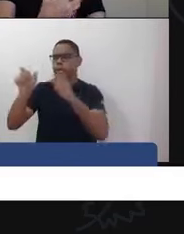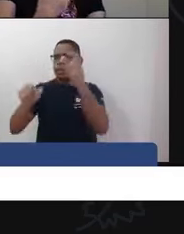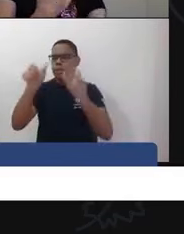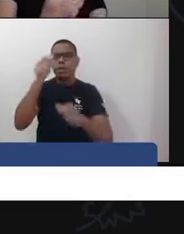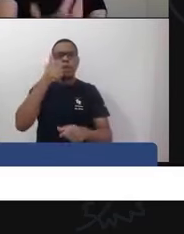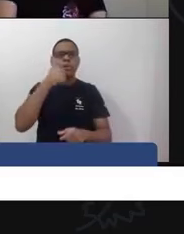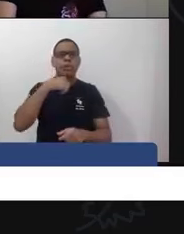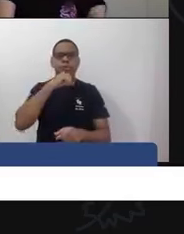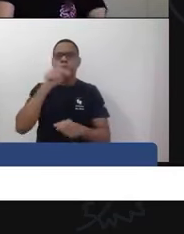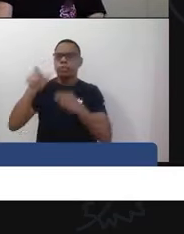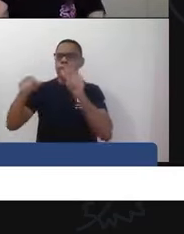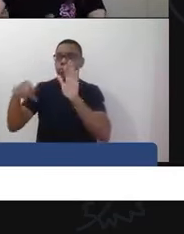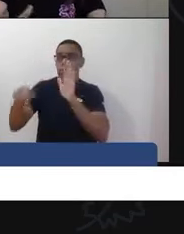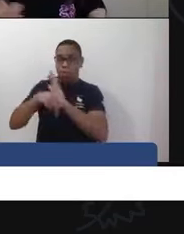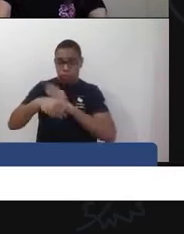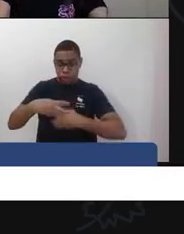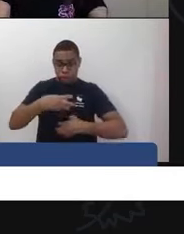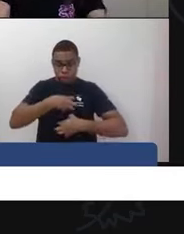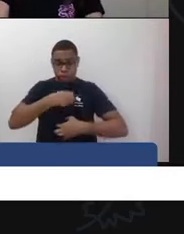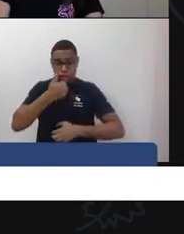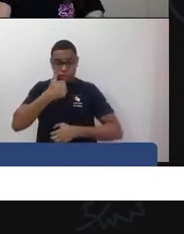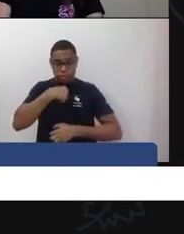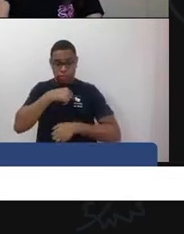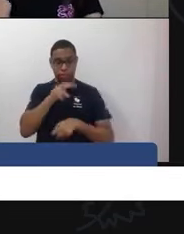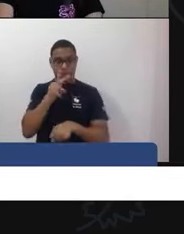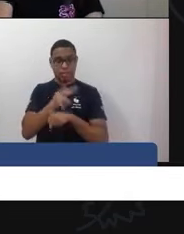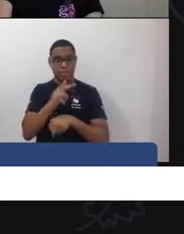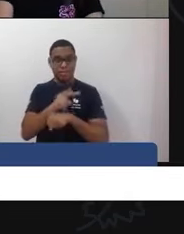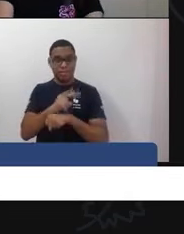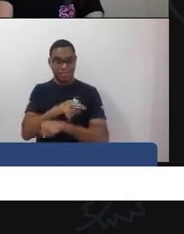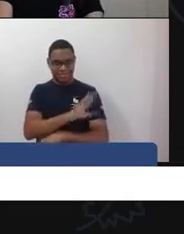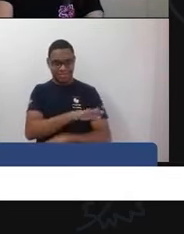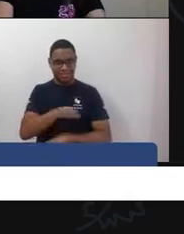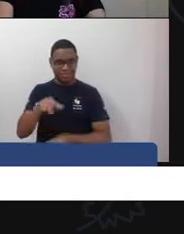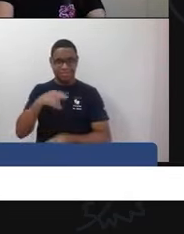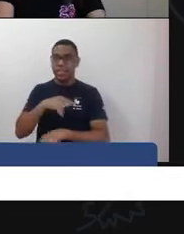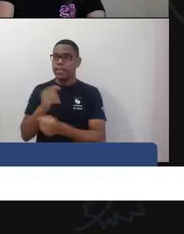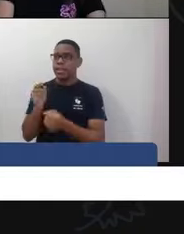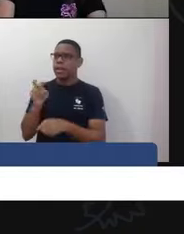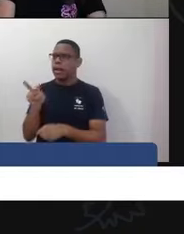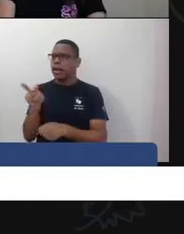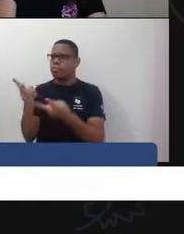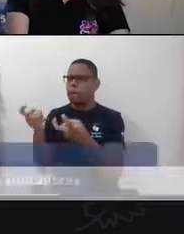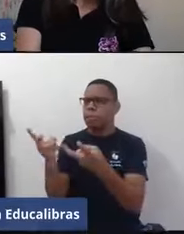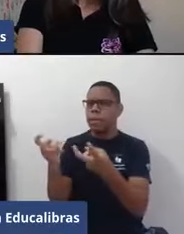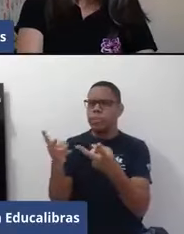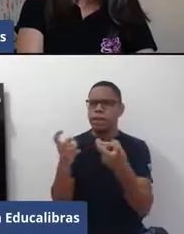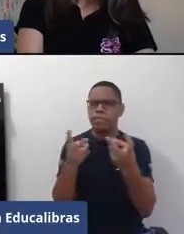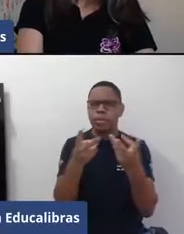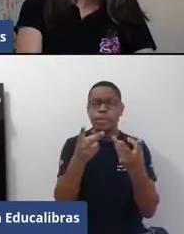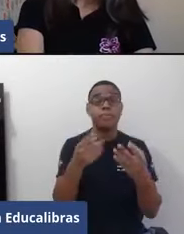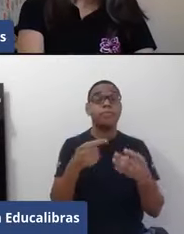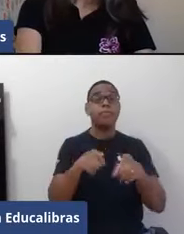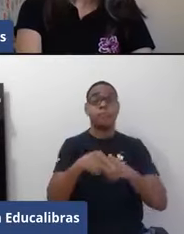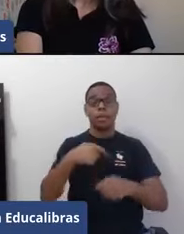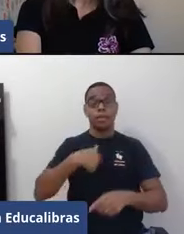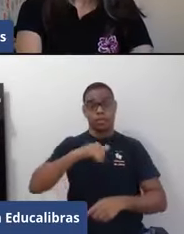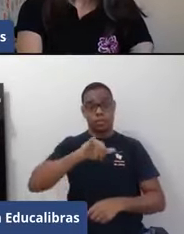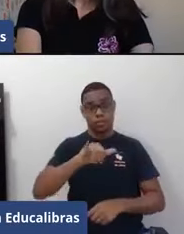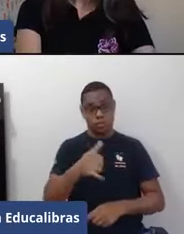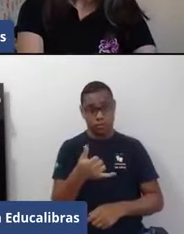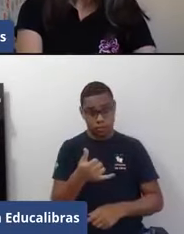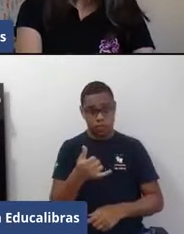é próprio da mãe, né, que é a cuidadora dessas crianças e adolescentes com deficiência. E eu até vou aproveitar, Gersonita, para